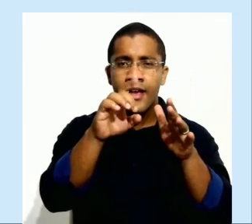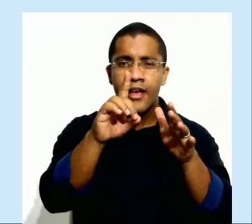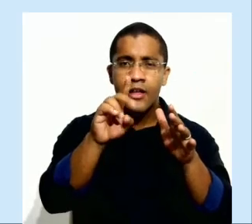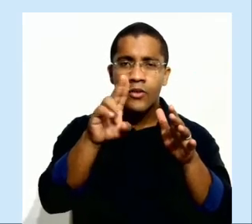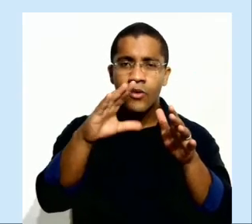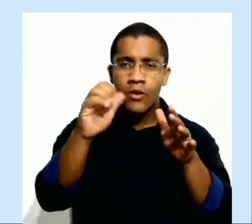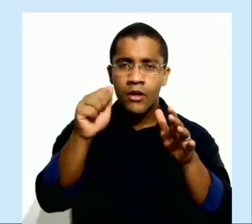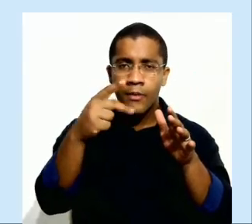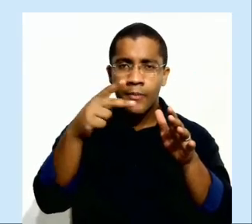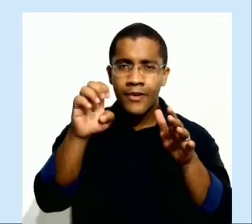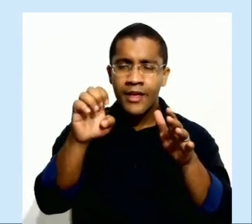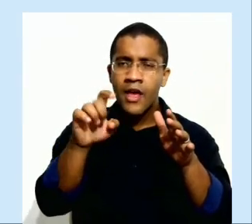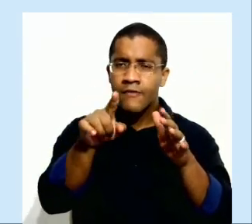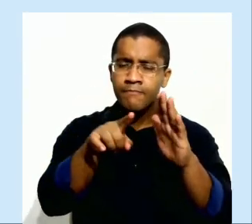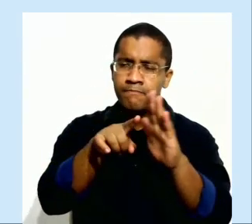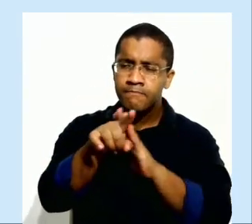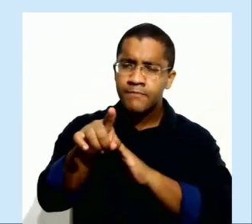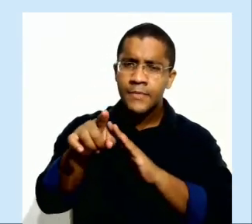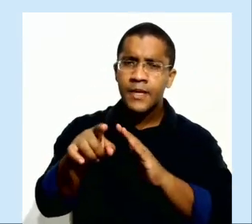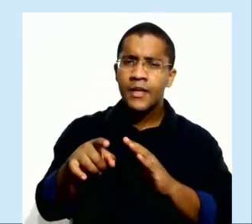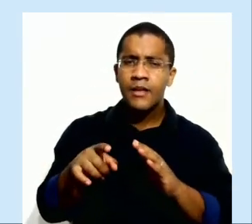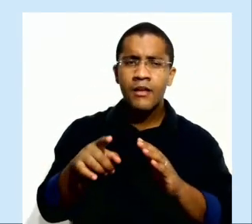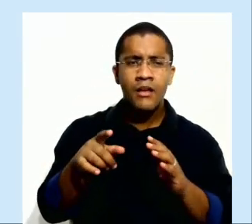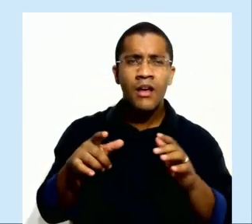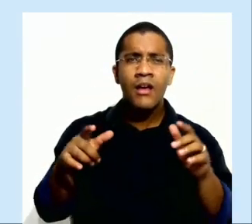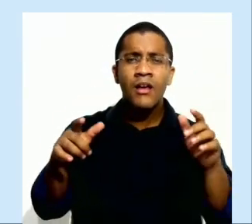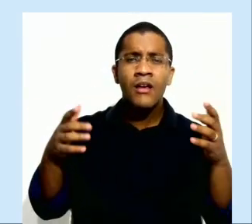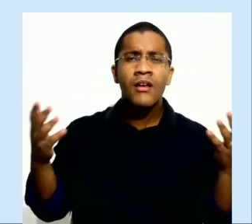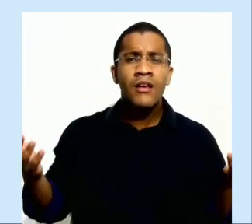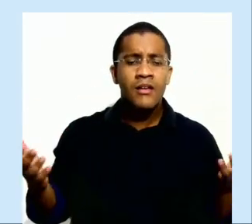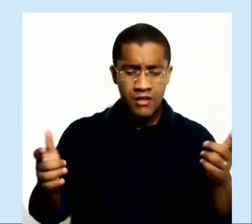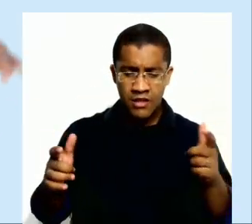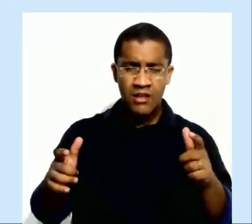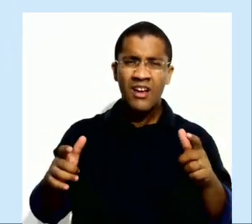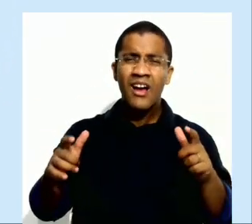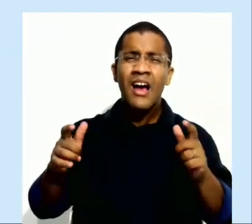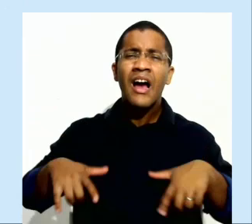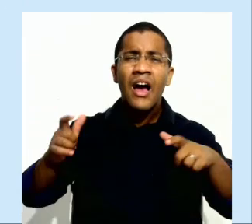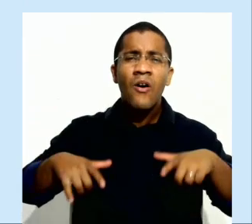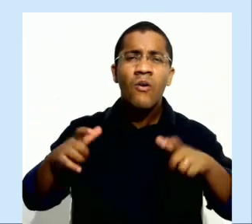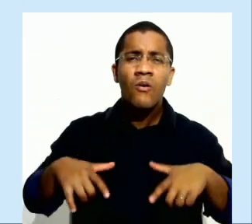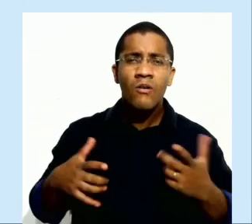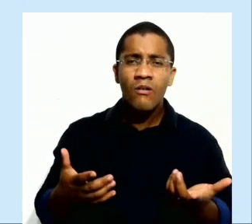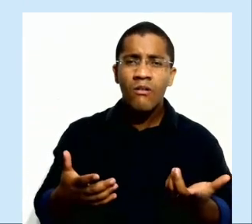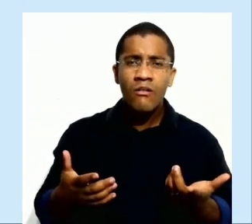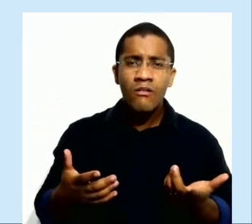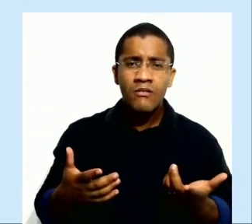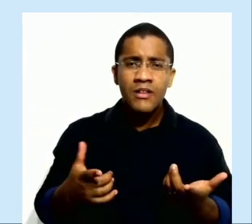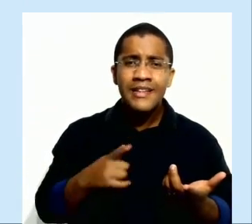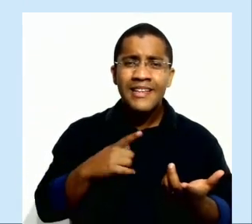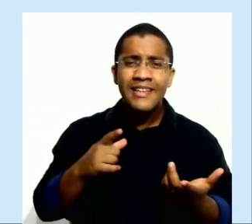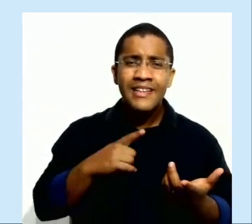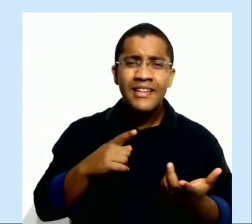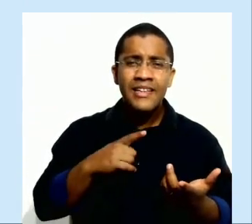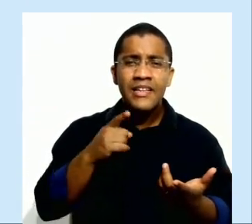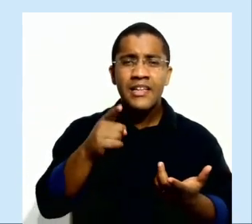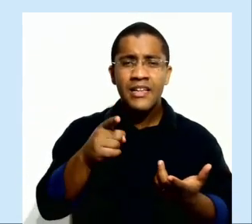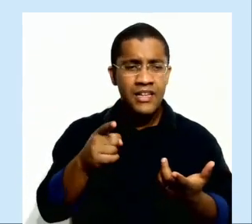vai perguntar, professor Cláudio, o que foi que